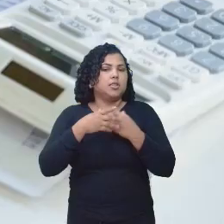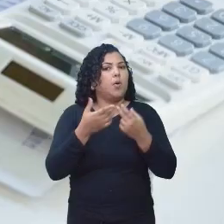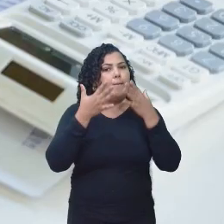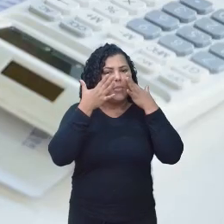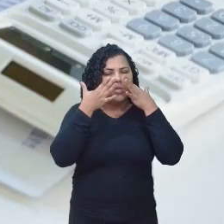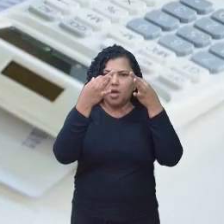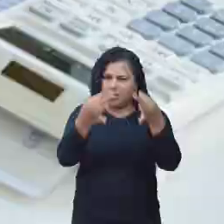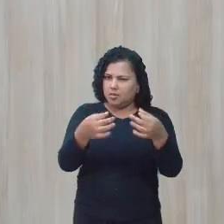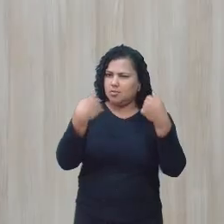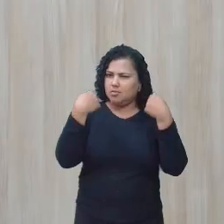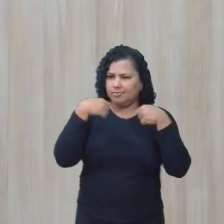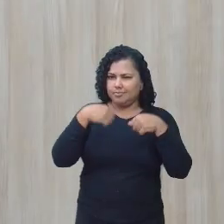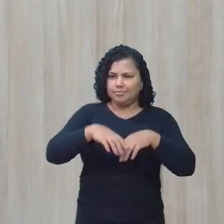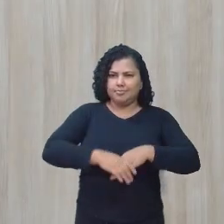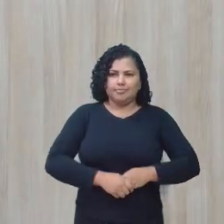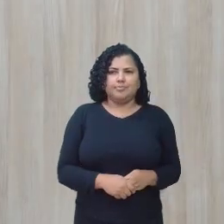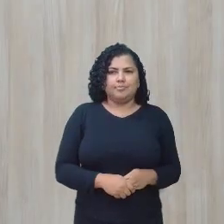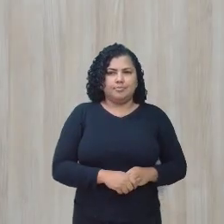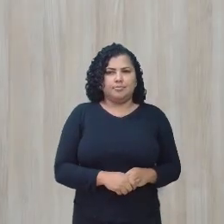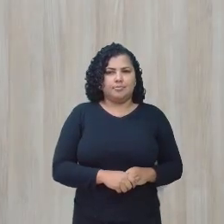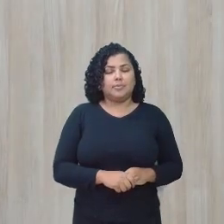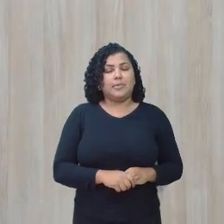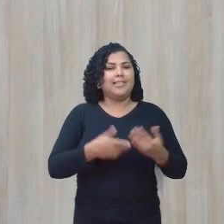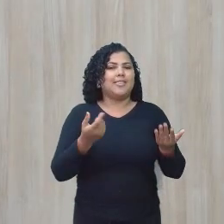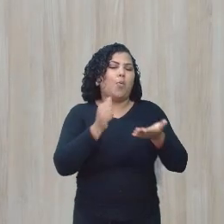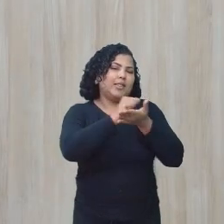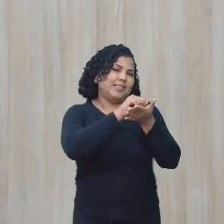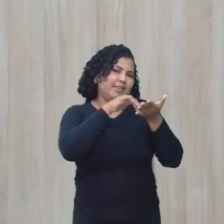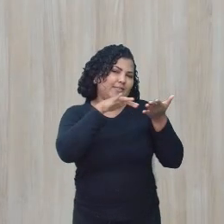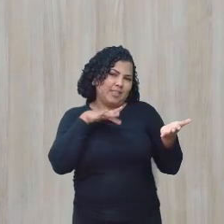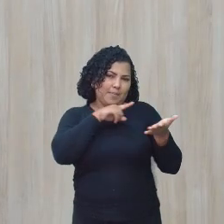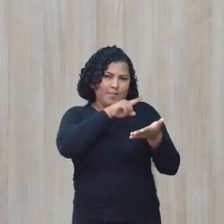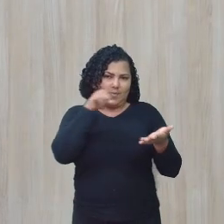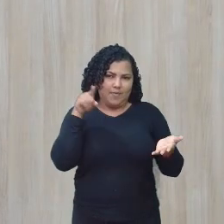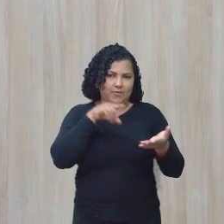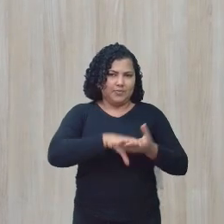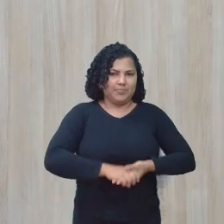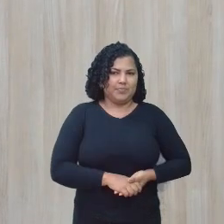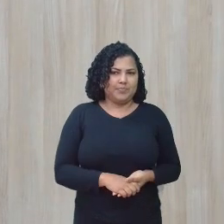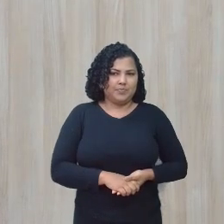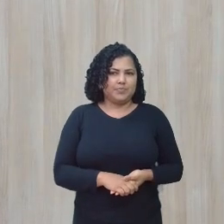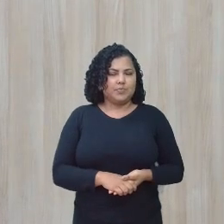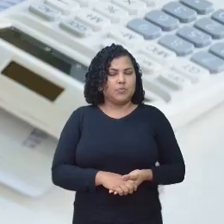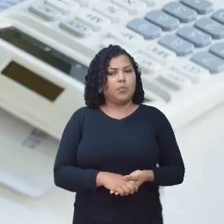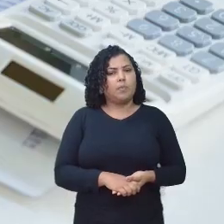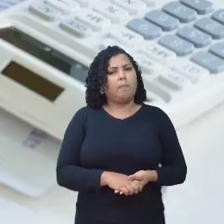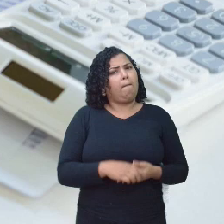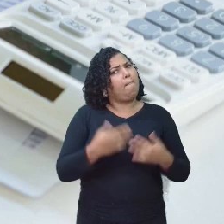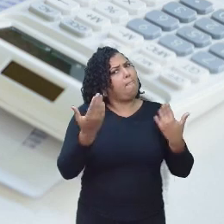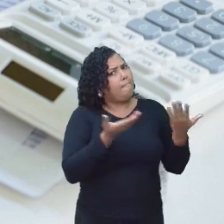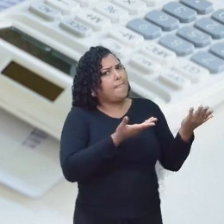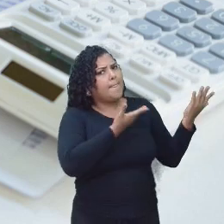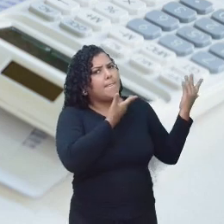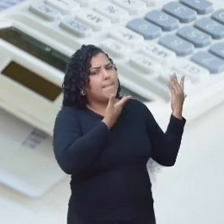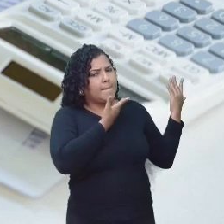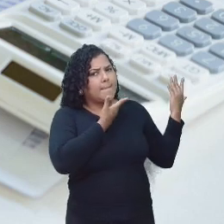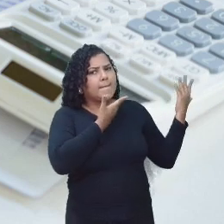ficar atento a esses detalhes aí, tá? Tarefinha aqui para vocês, ó. Many have